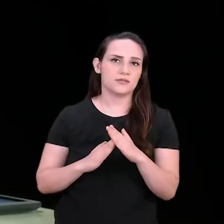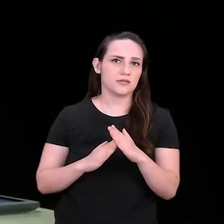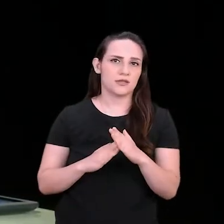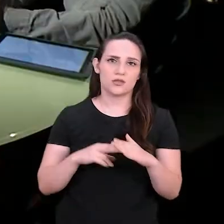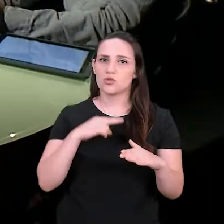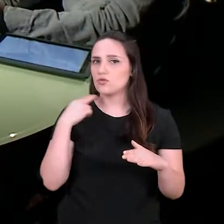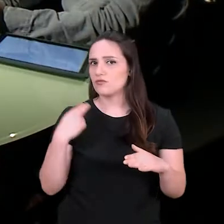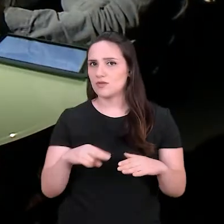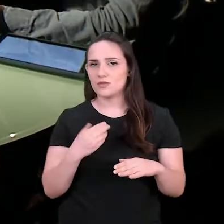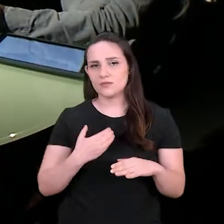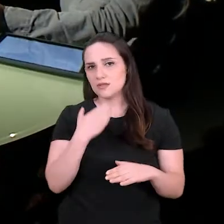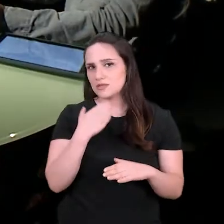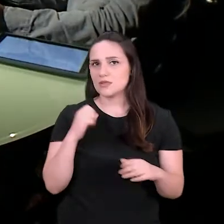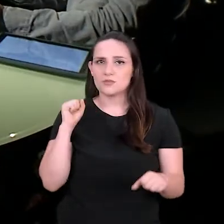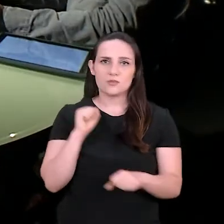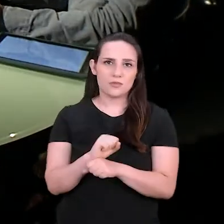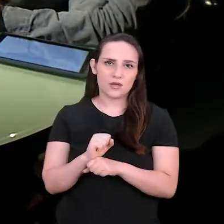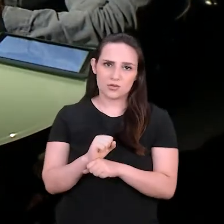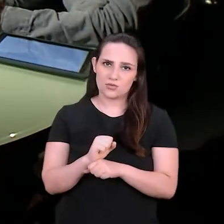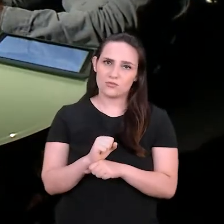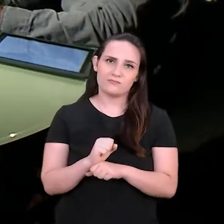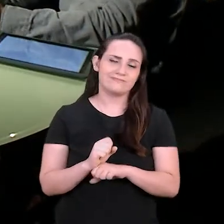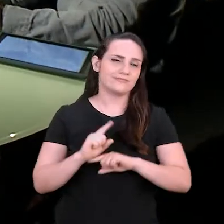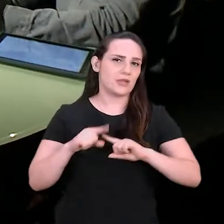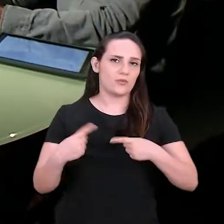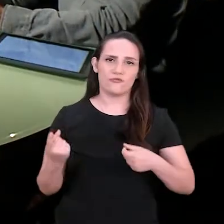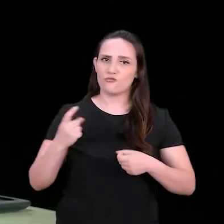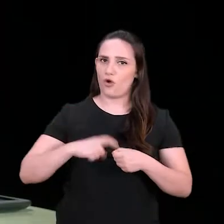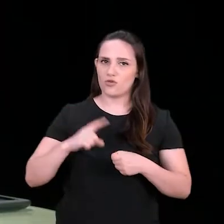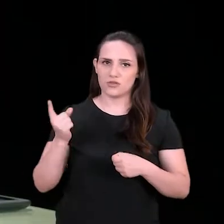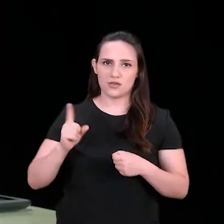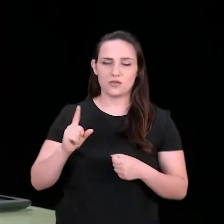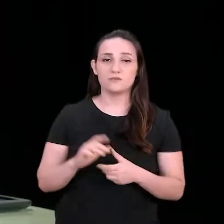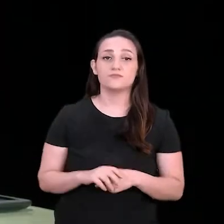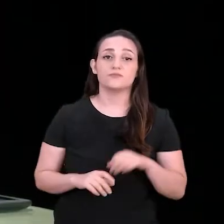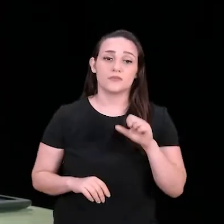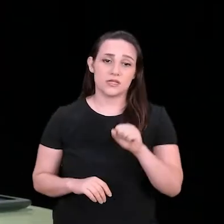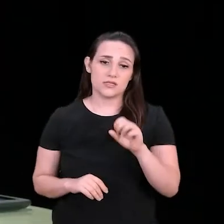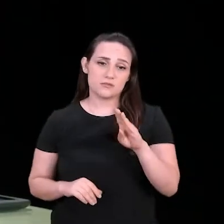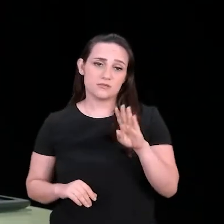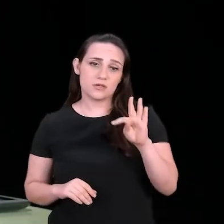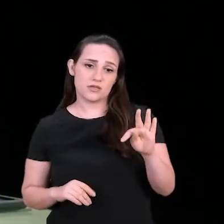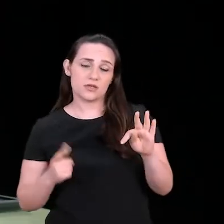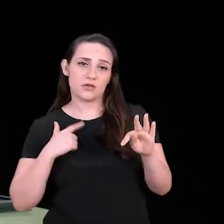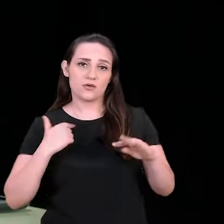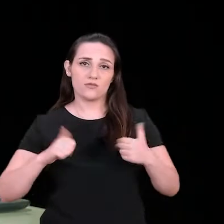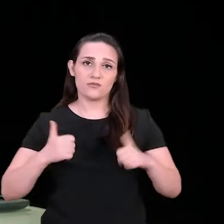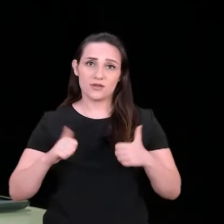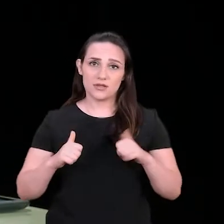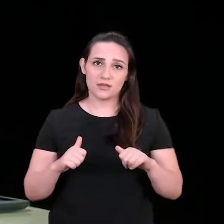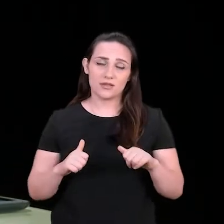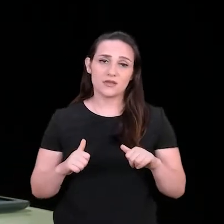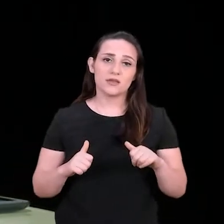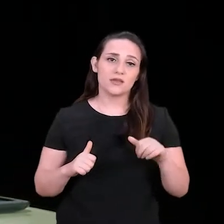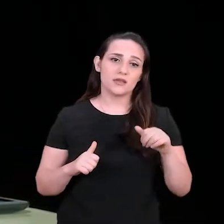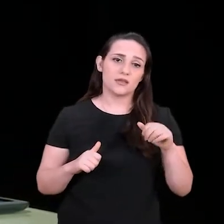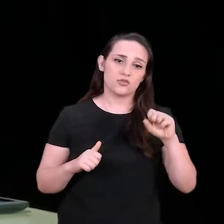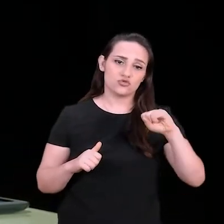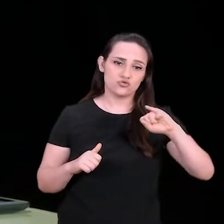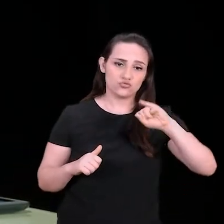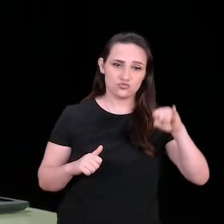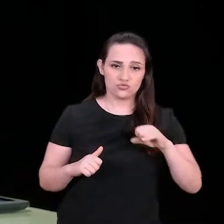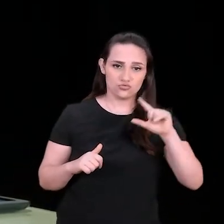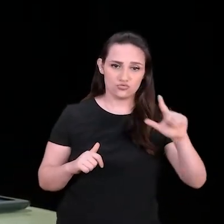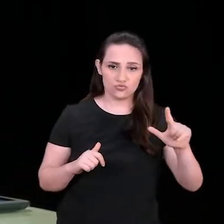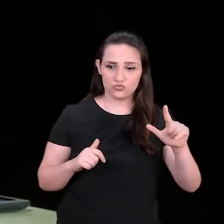de 2018, parou, não voltou em 2019. O SBT, eu analisei de julho a agosto, no mês de agosto eles já pararam